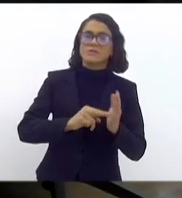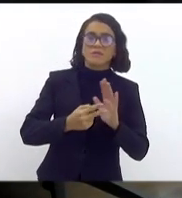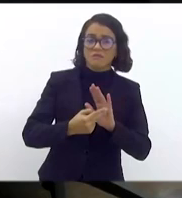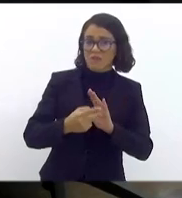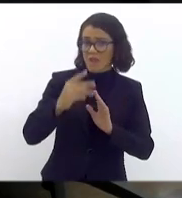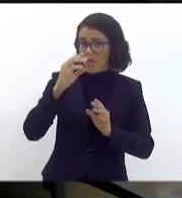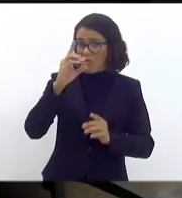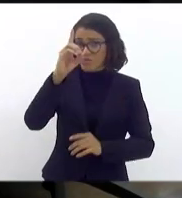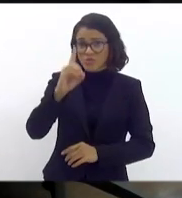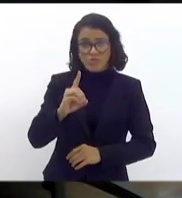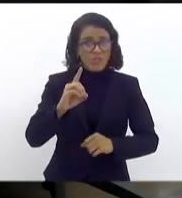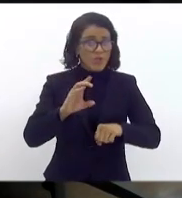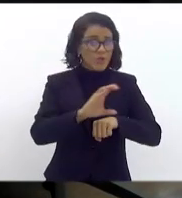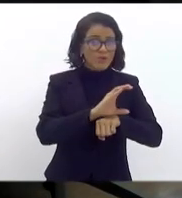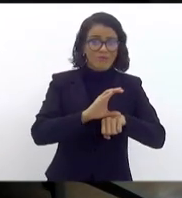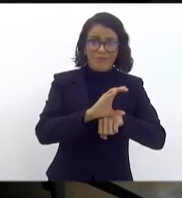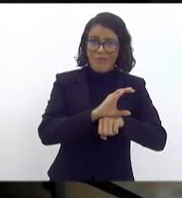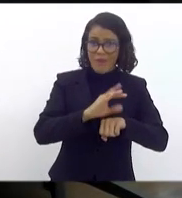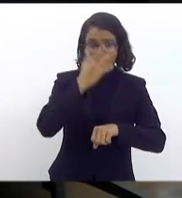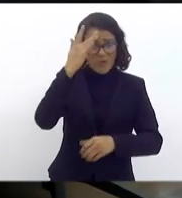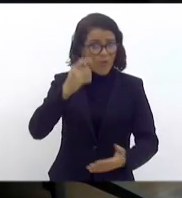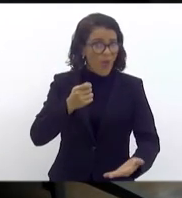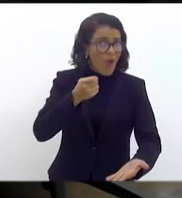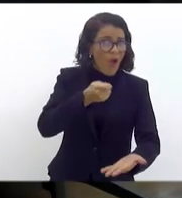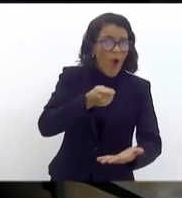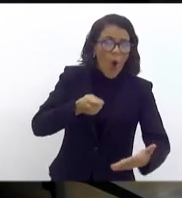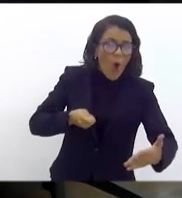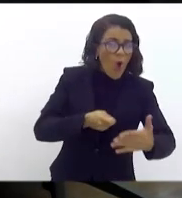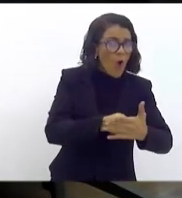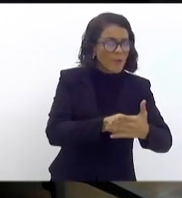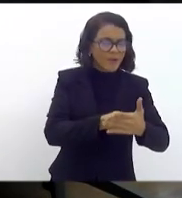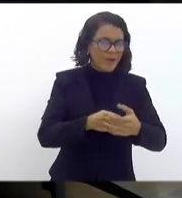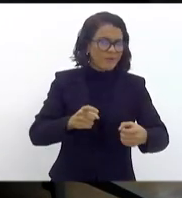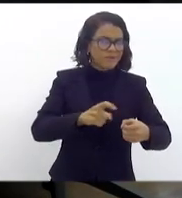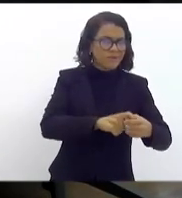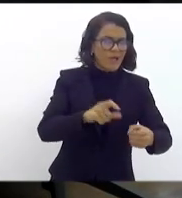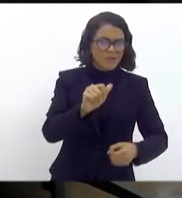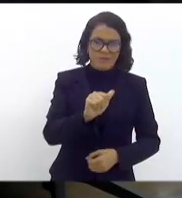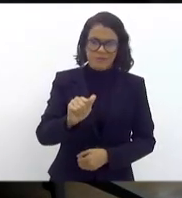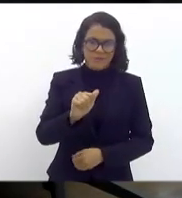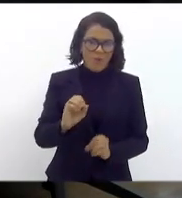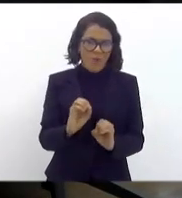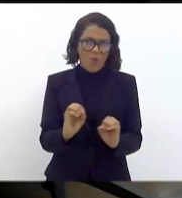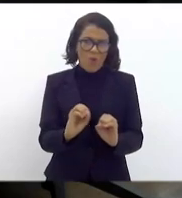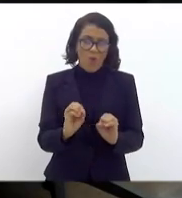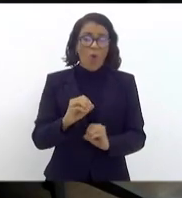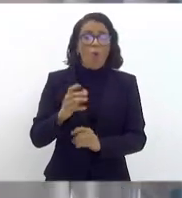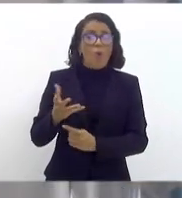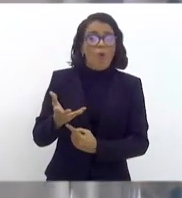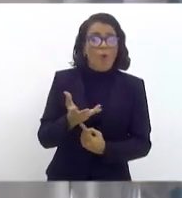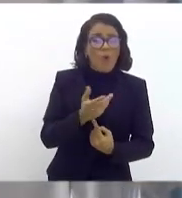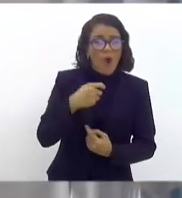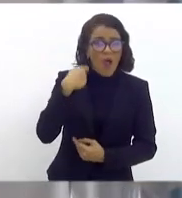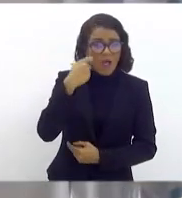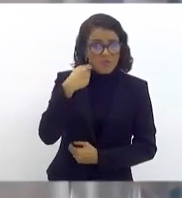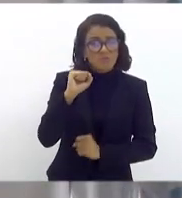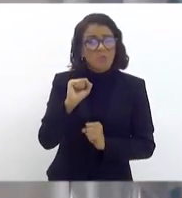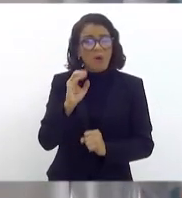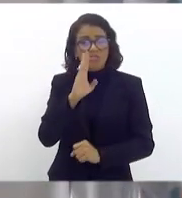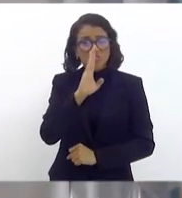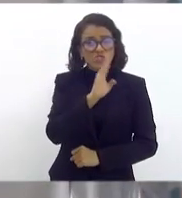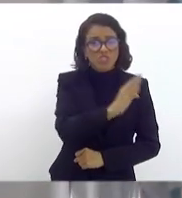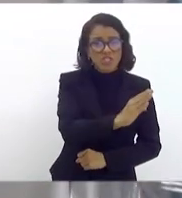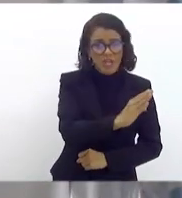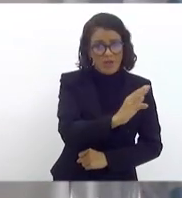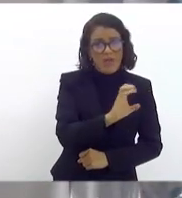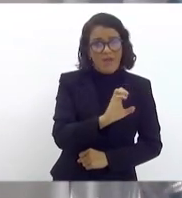constitucional. Ninguém é obrigado a se associar para absolutamente nada. Deputado Rodrigo, salvo engano, o artista poderia ir diretamente ao ECAD, não uma associação.